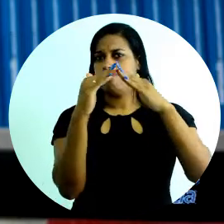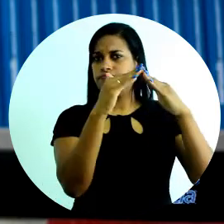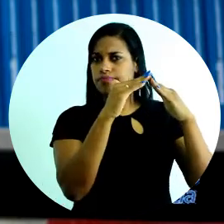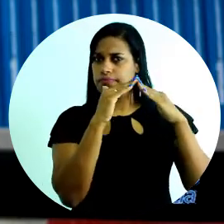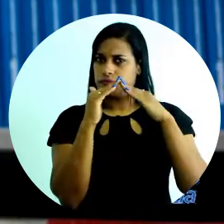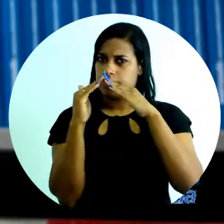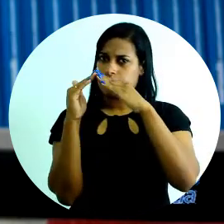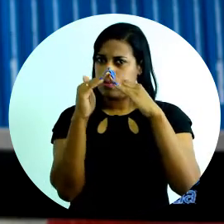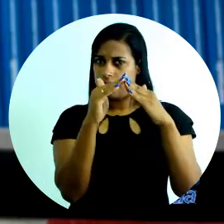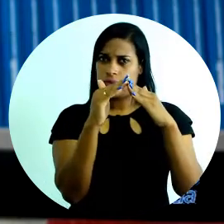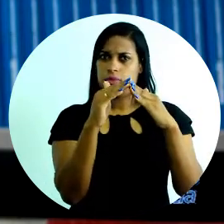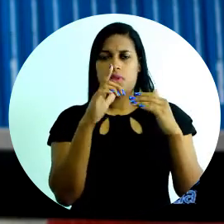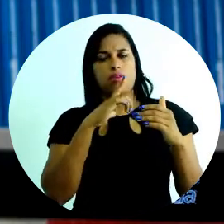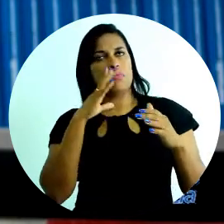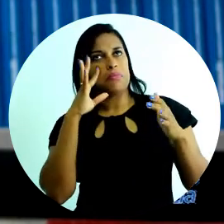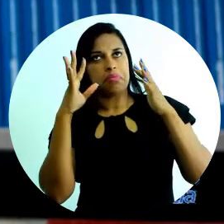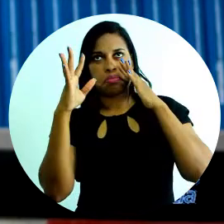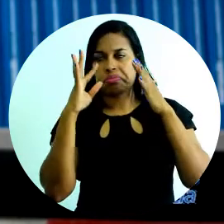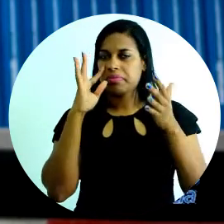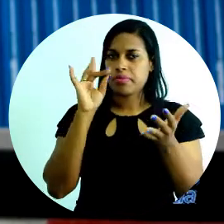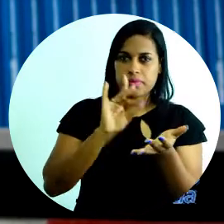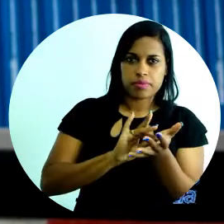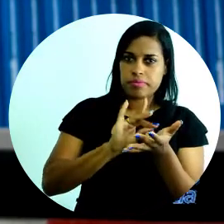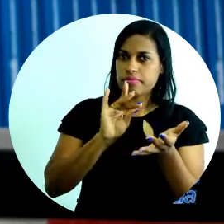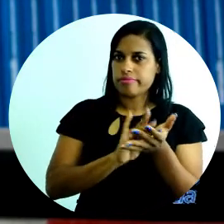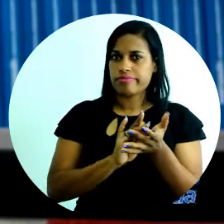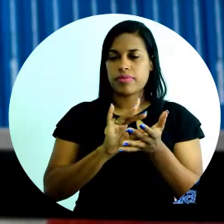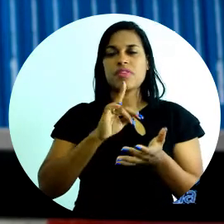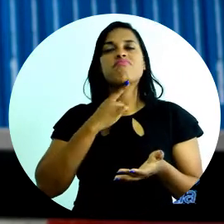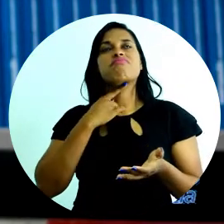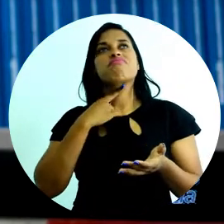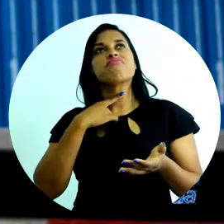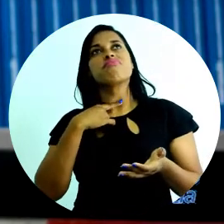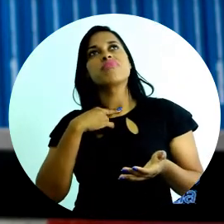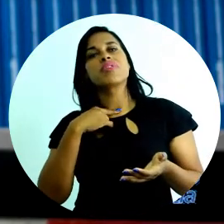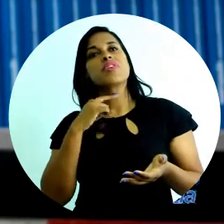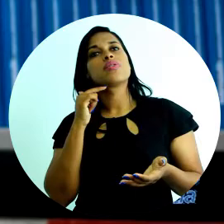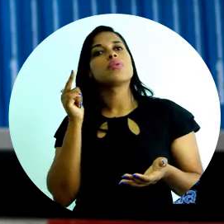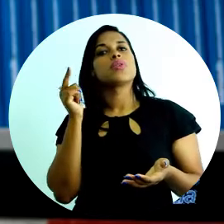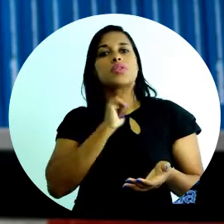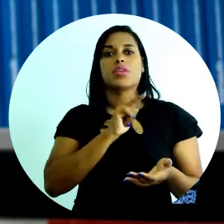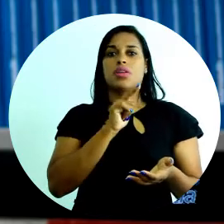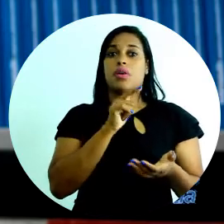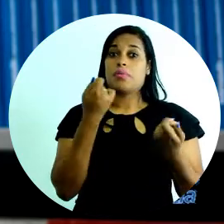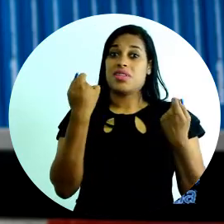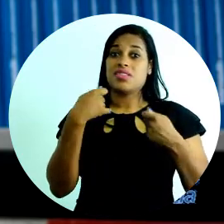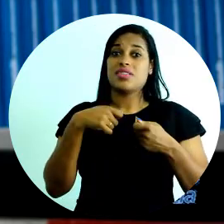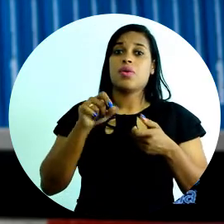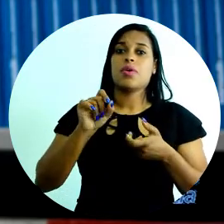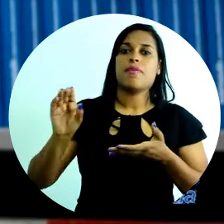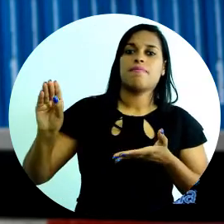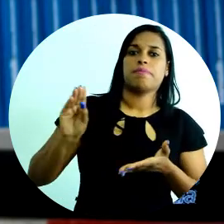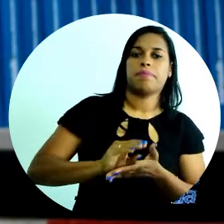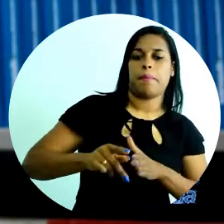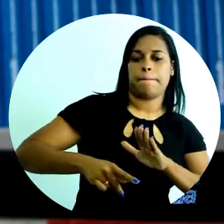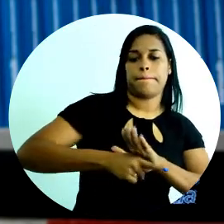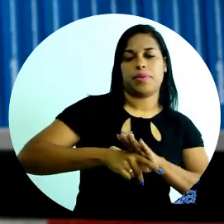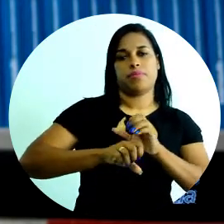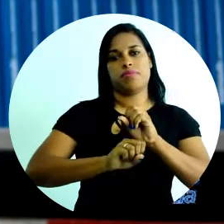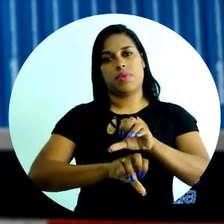possibilidade, né, de ter seus sonhos, de realizar aquilo que eles desejam, a gente precisa investir na educação.